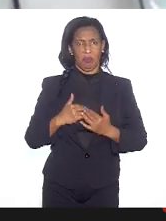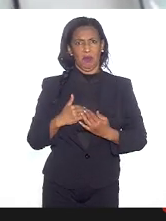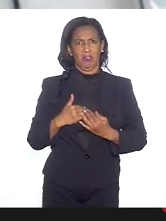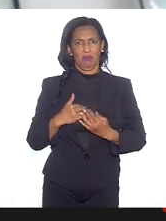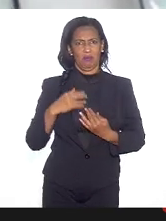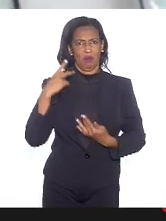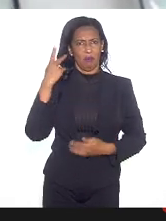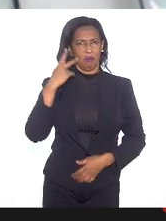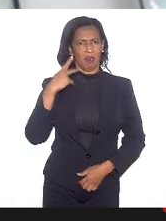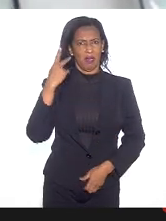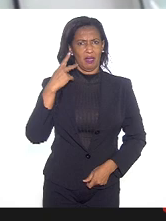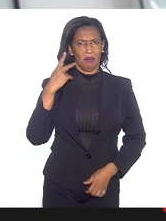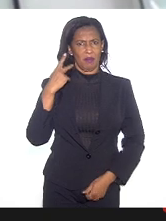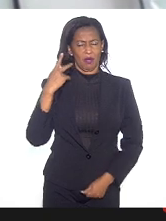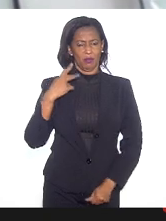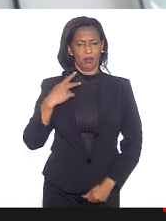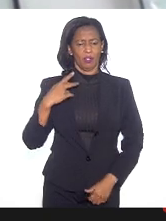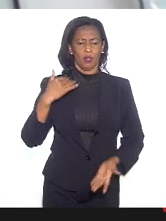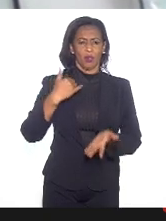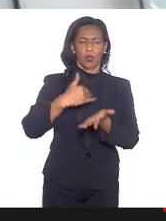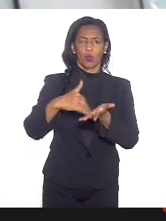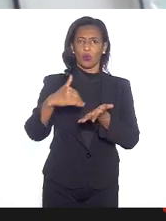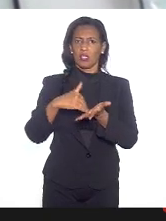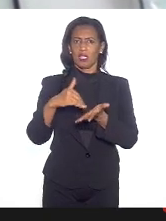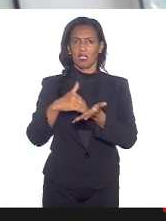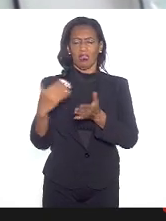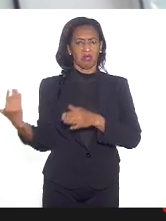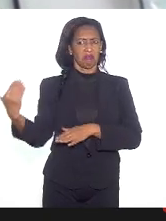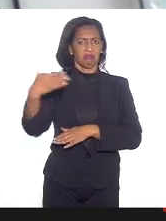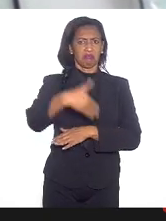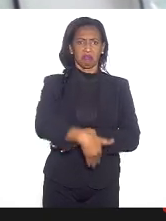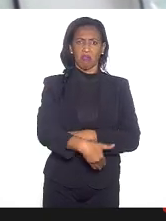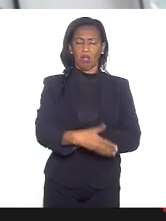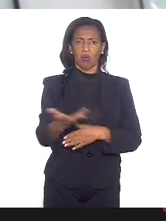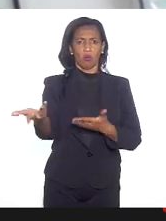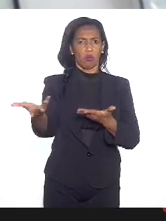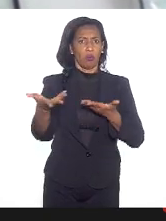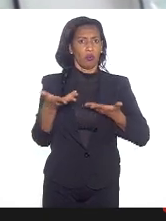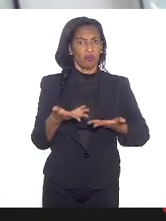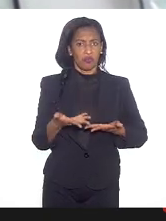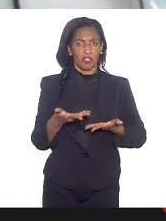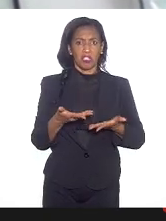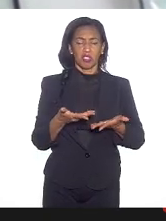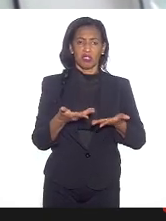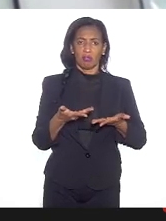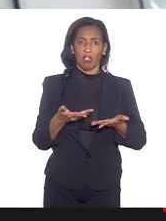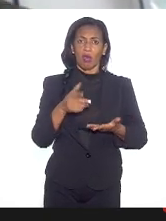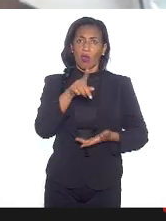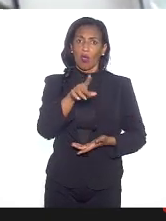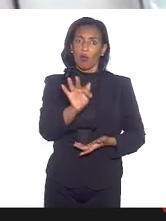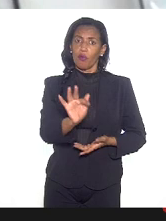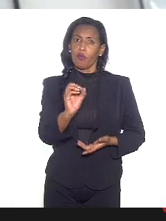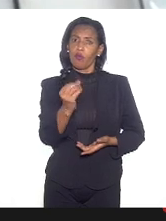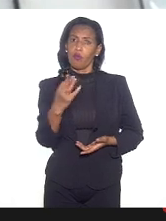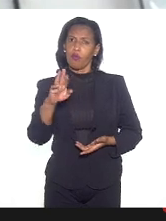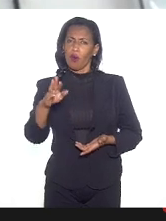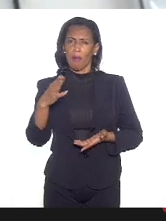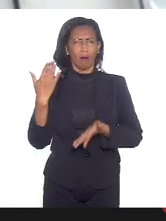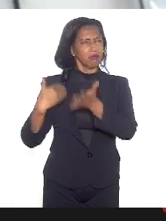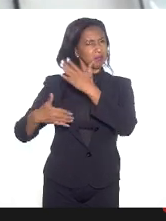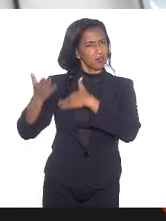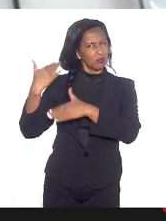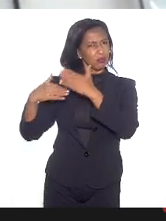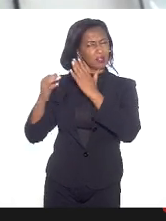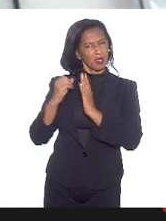Fluminense, o secretário Leandro deixar de comparecer a um convite formal da Assembleia Legislativa, com tanto tempo de